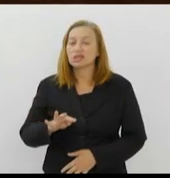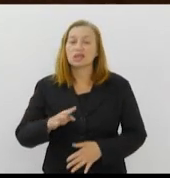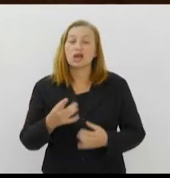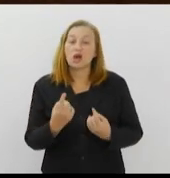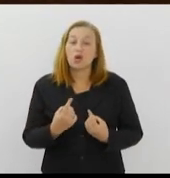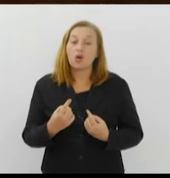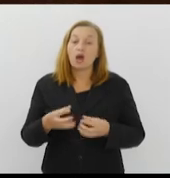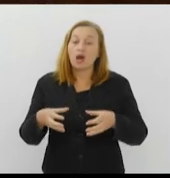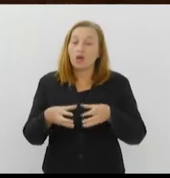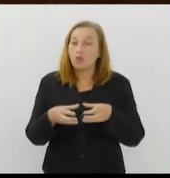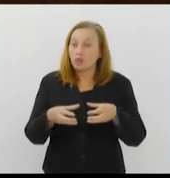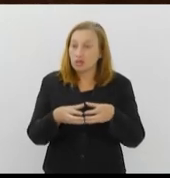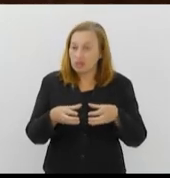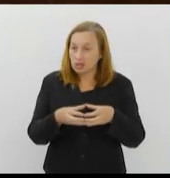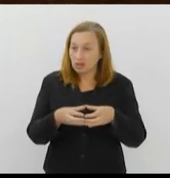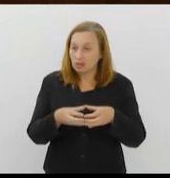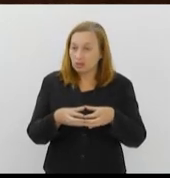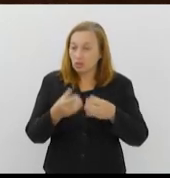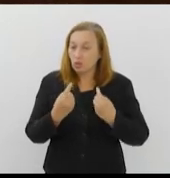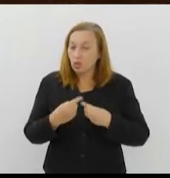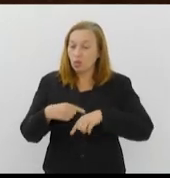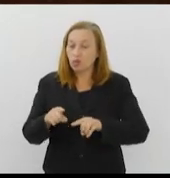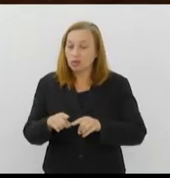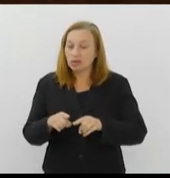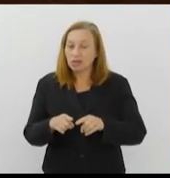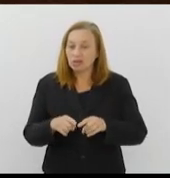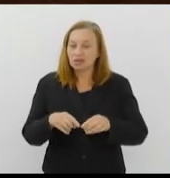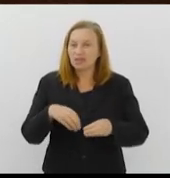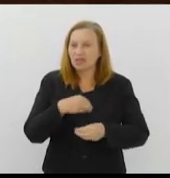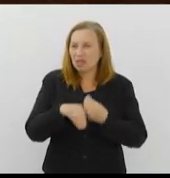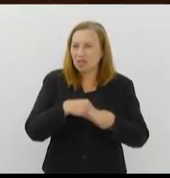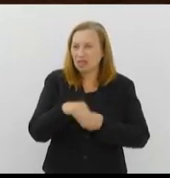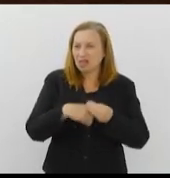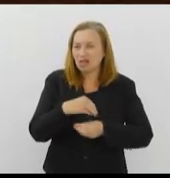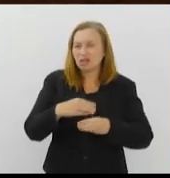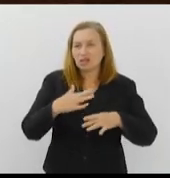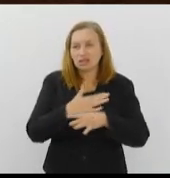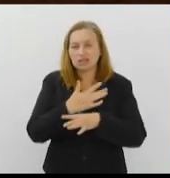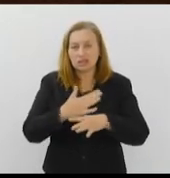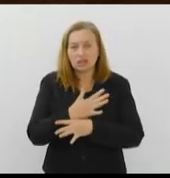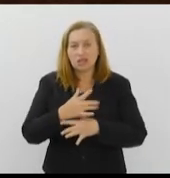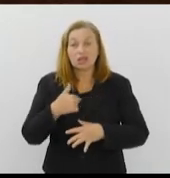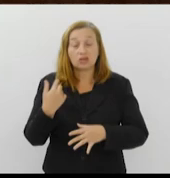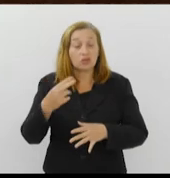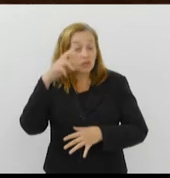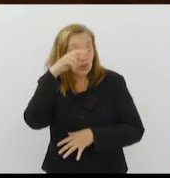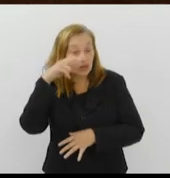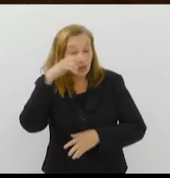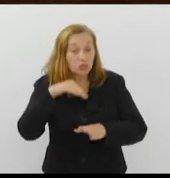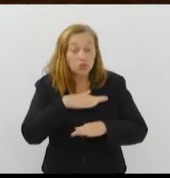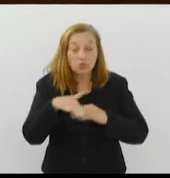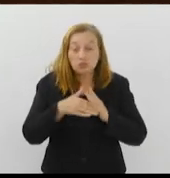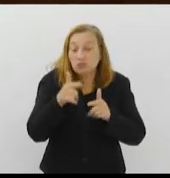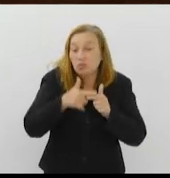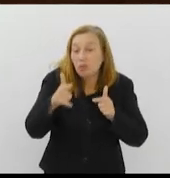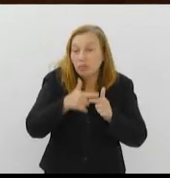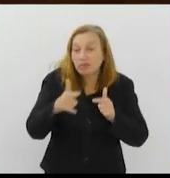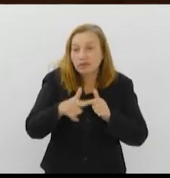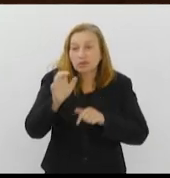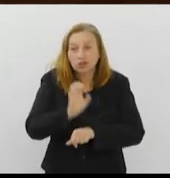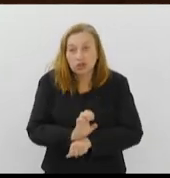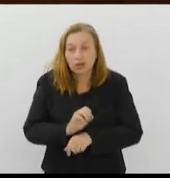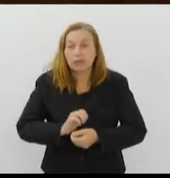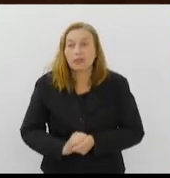qual faço parte, junto com o deputado Alan Lopes, junto com o deputado Rodrigo Amorim, a gente vem fiscalizando todas as mazelas do Estado. A comissão